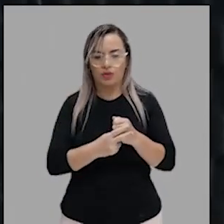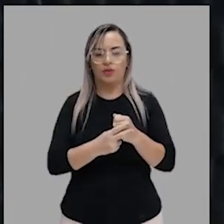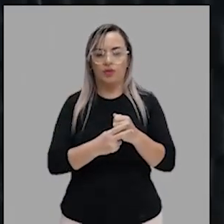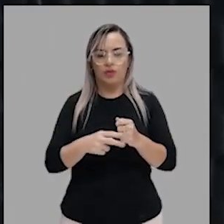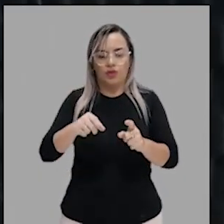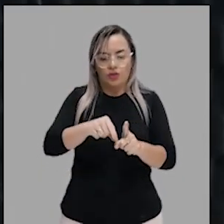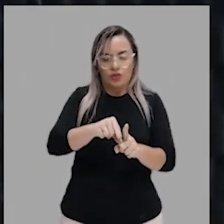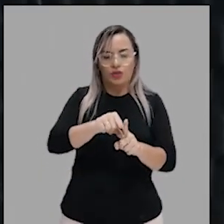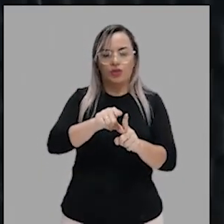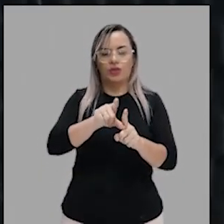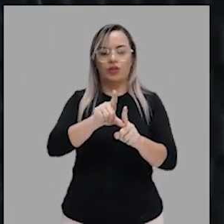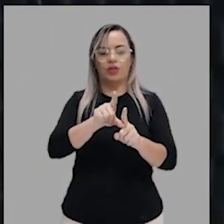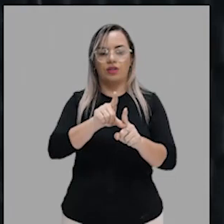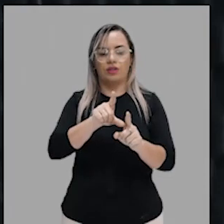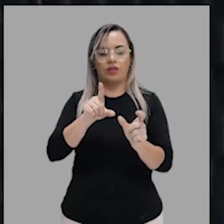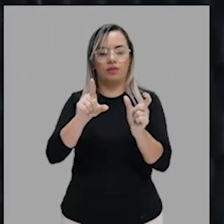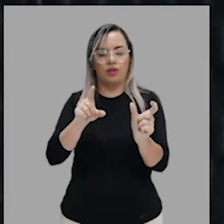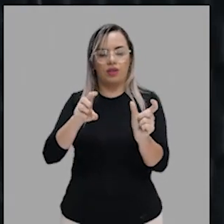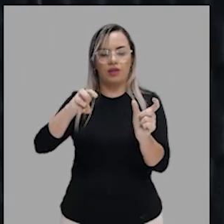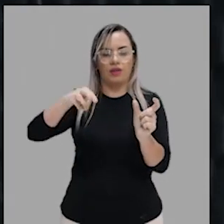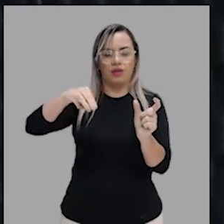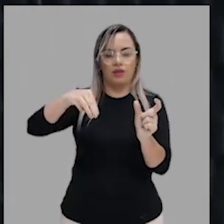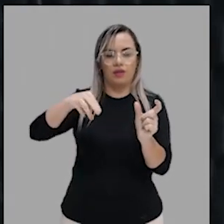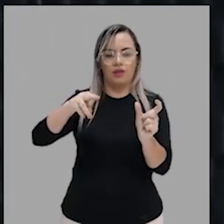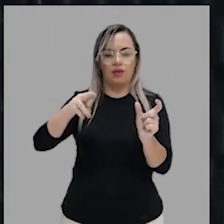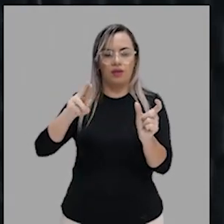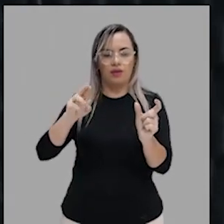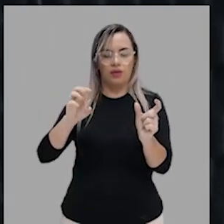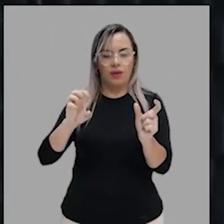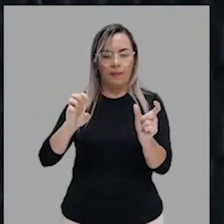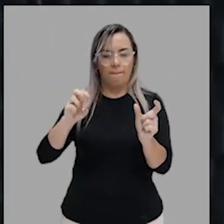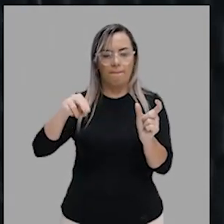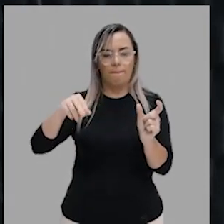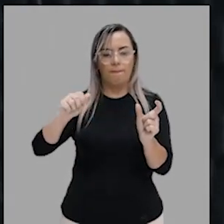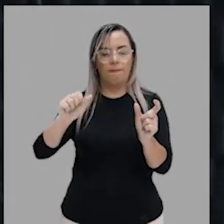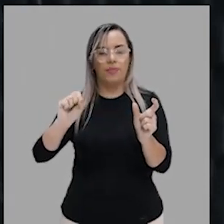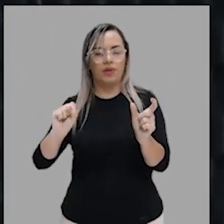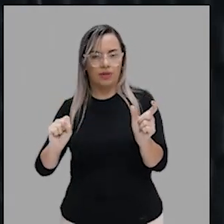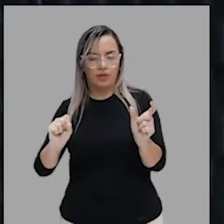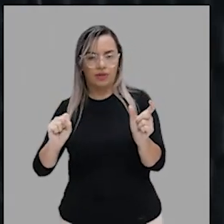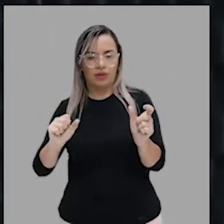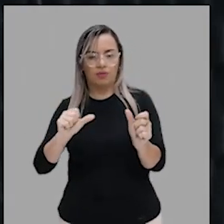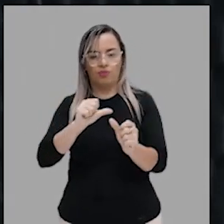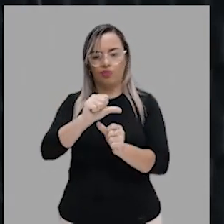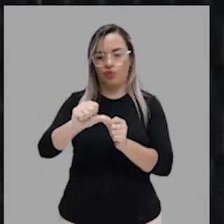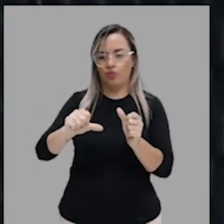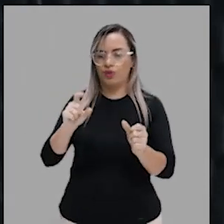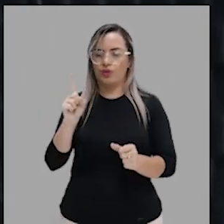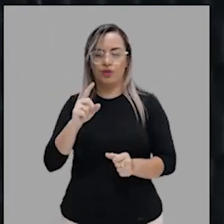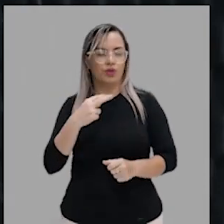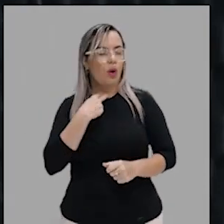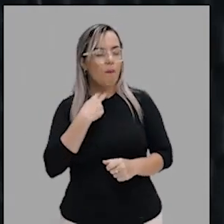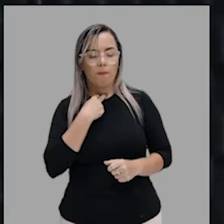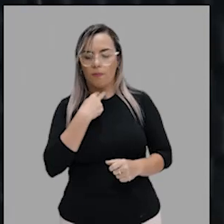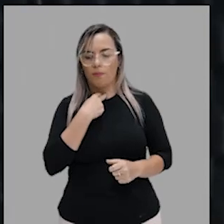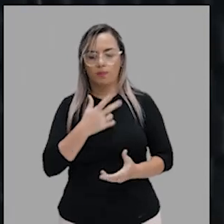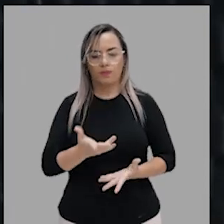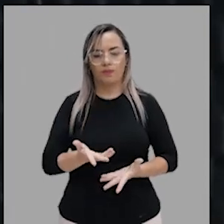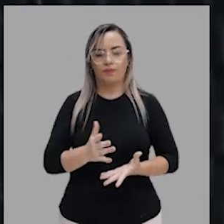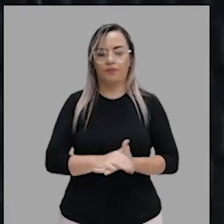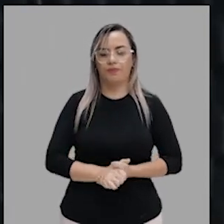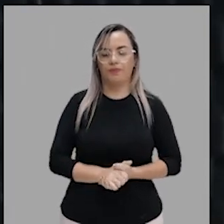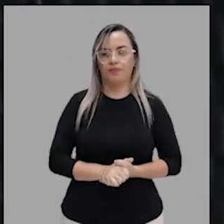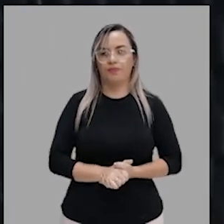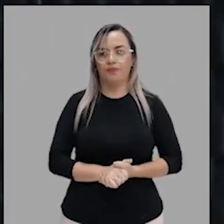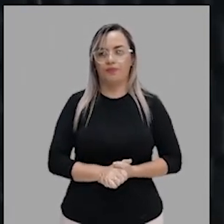para menos. Tem gente que fala, eu tô menos, ela é menos bonita que eu. Ou ela é